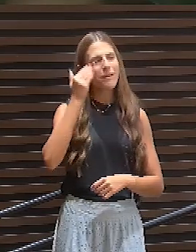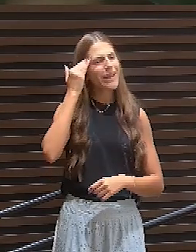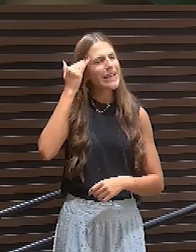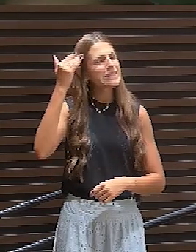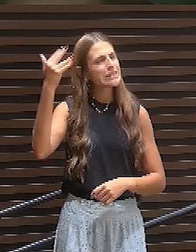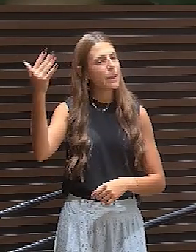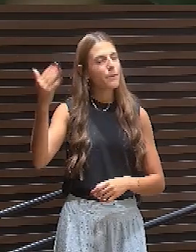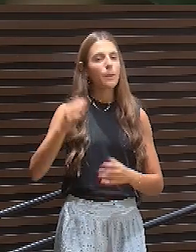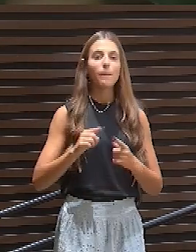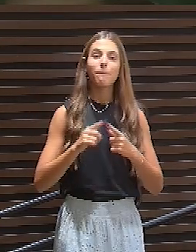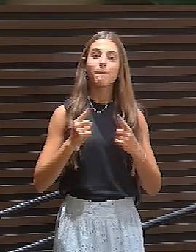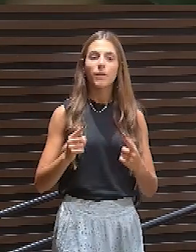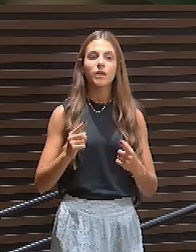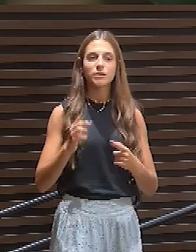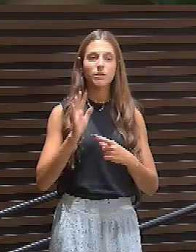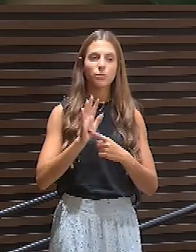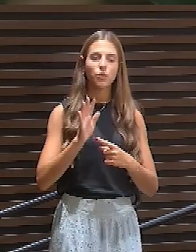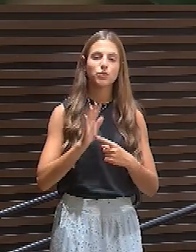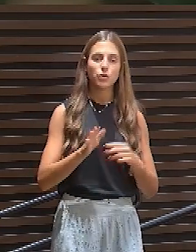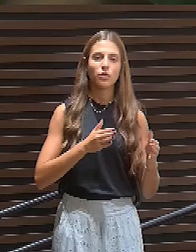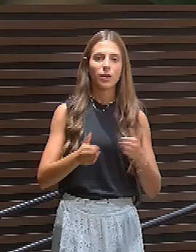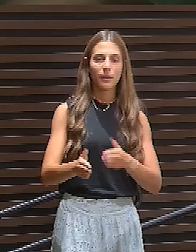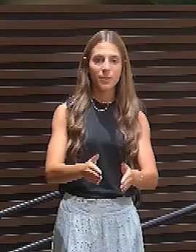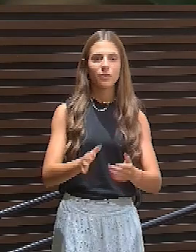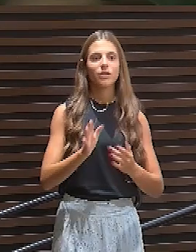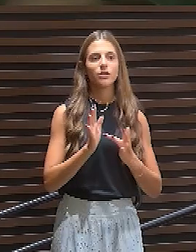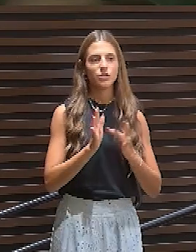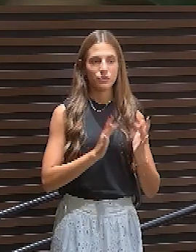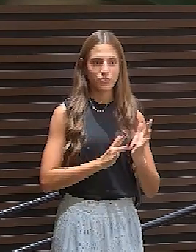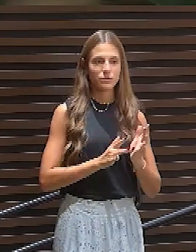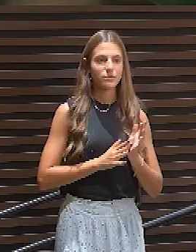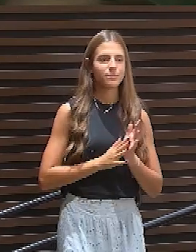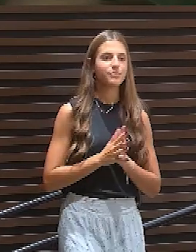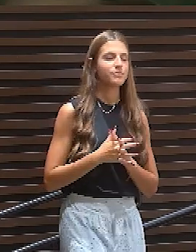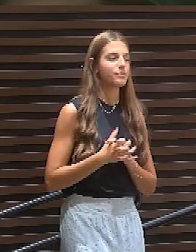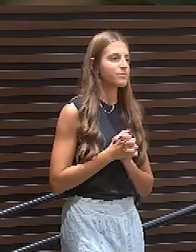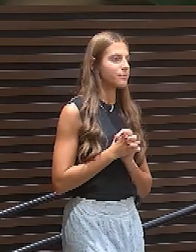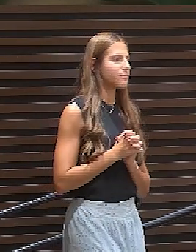me mostrou o caminho que é Jesus.